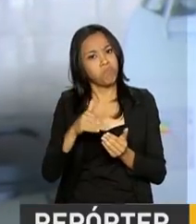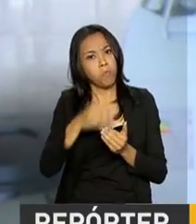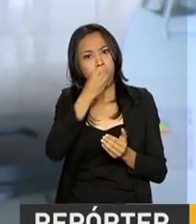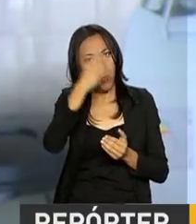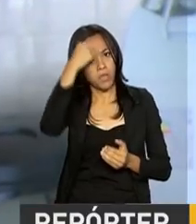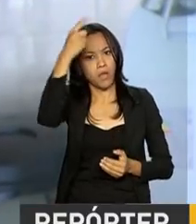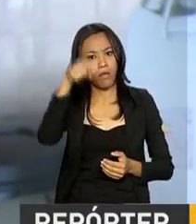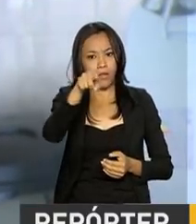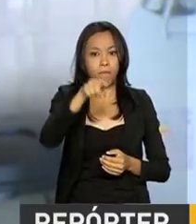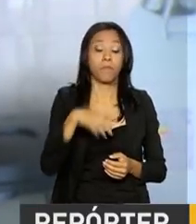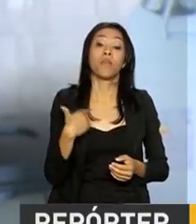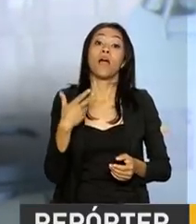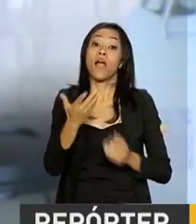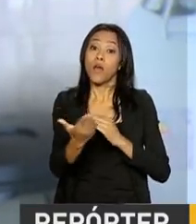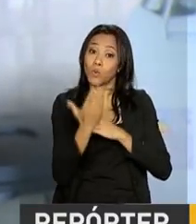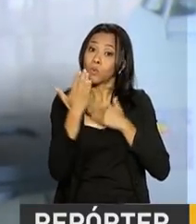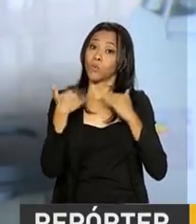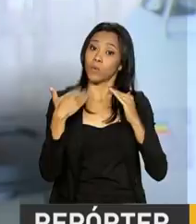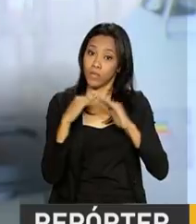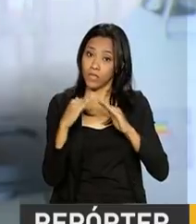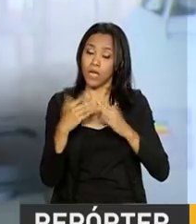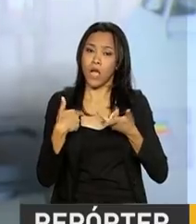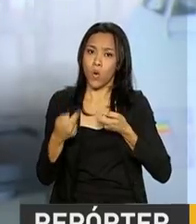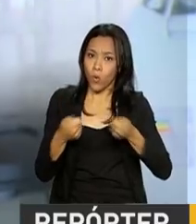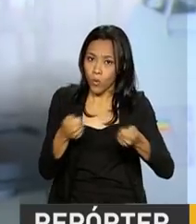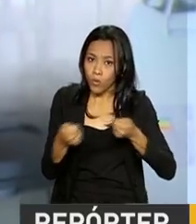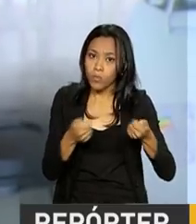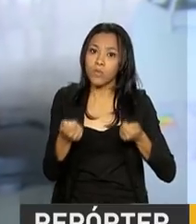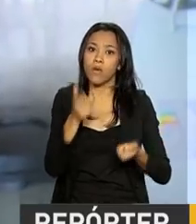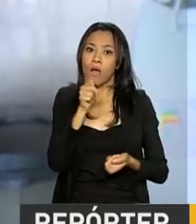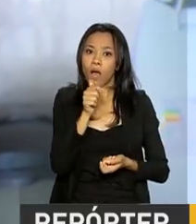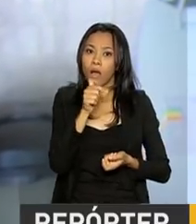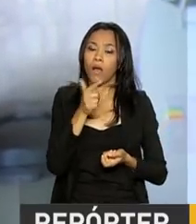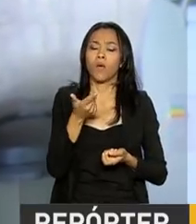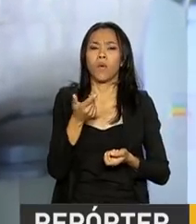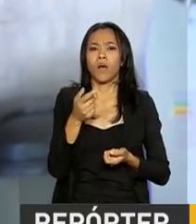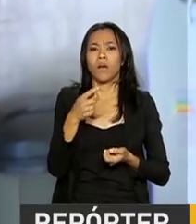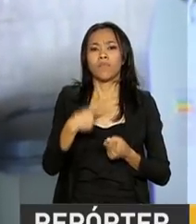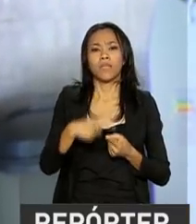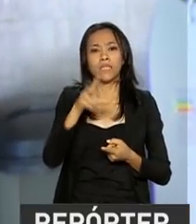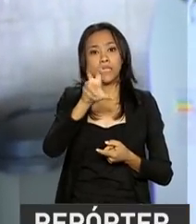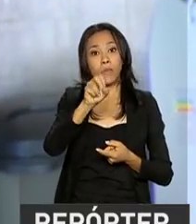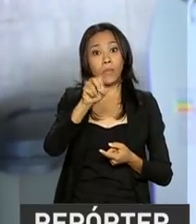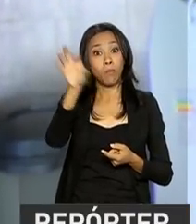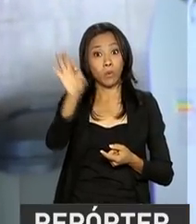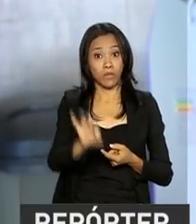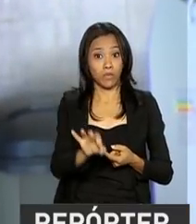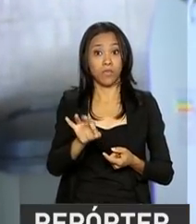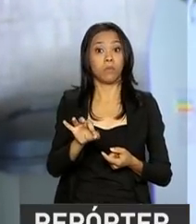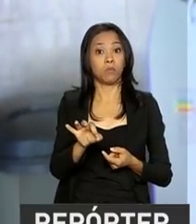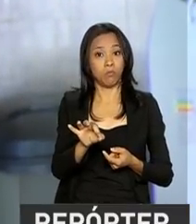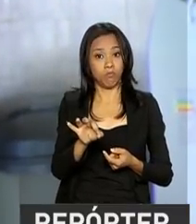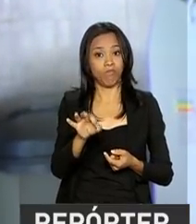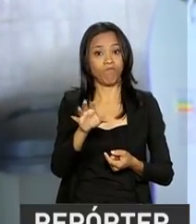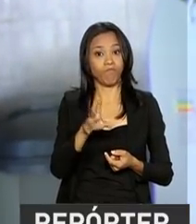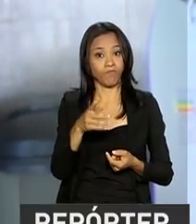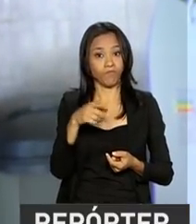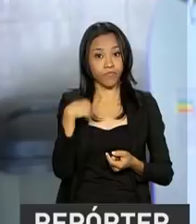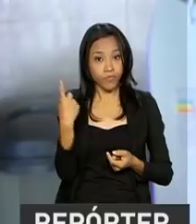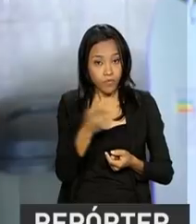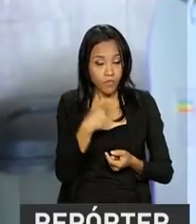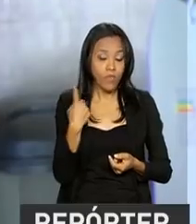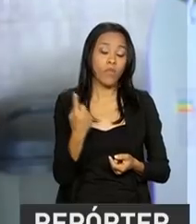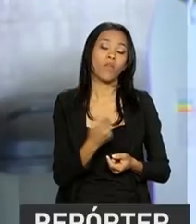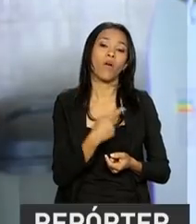melhorou bastante, economizou bastante a água, porque tem mais ou menos uns 50%, assim, sabe, que a gente